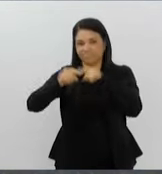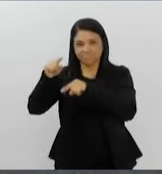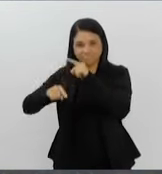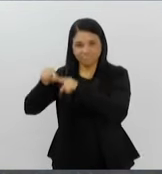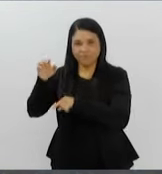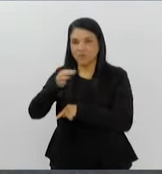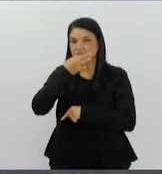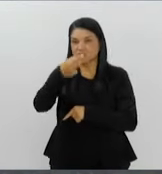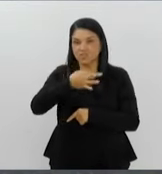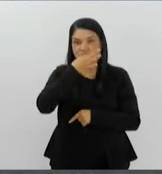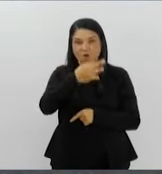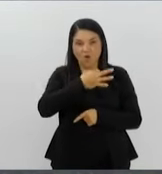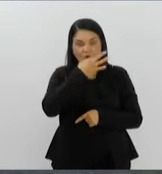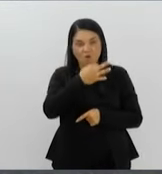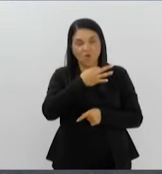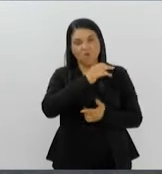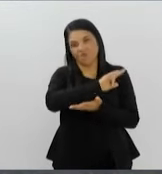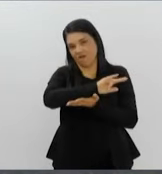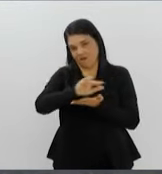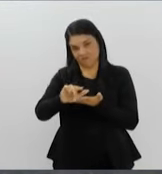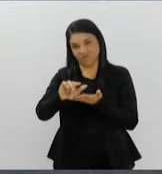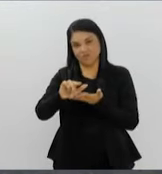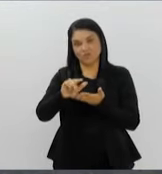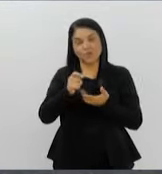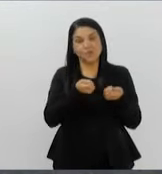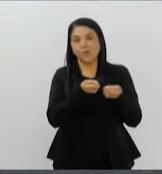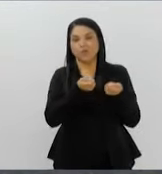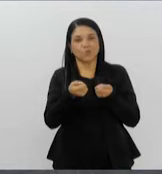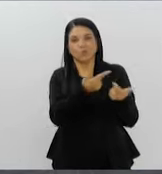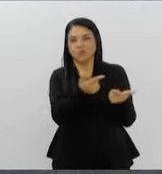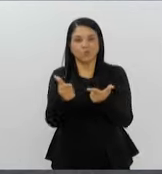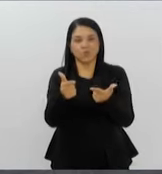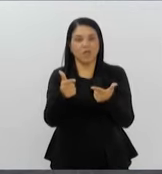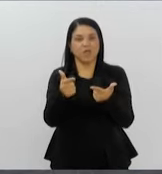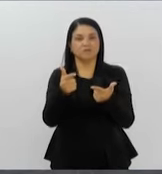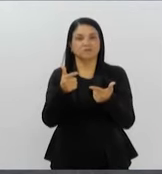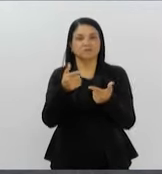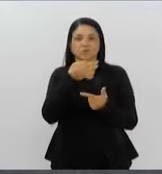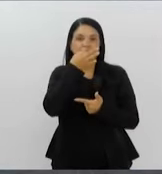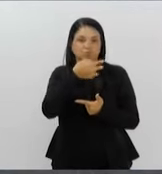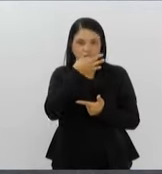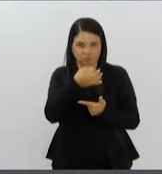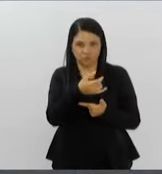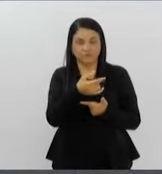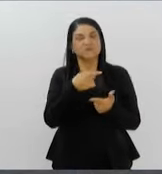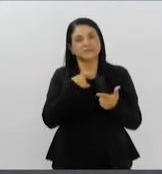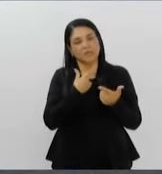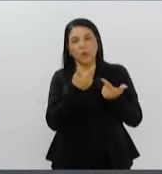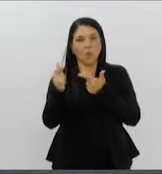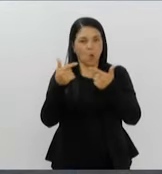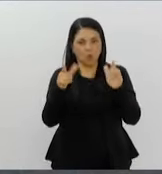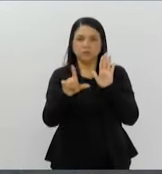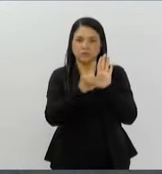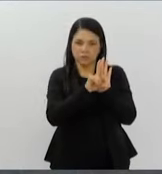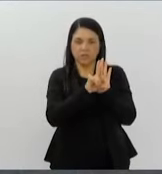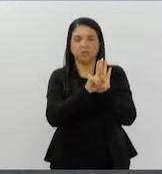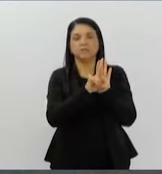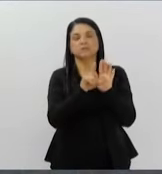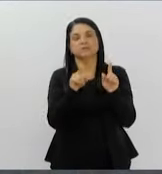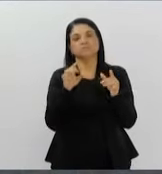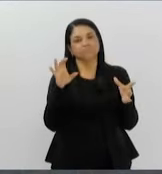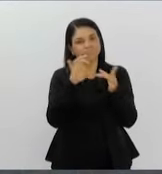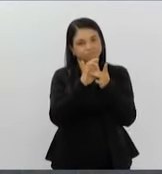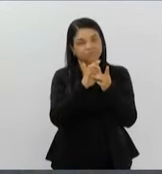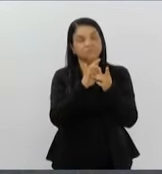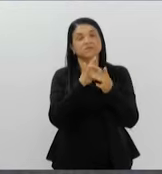têm um descontrole sobre a emissão sonora. Claro que existem outras legislações a respeito, já fomos alertados